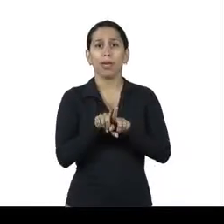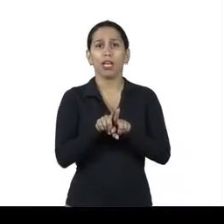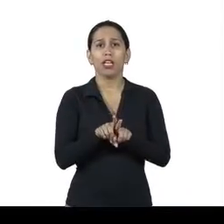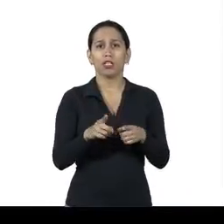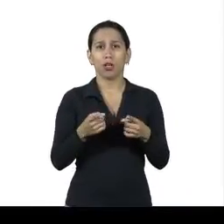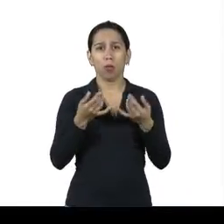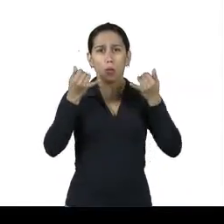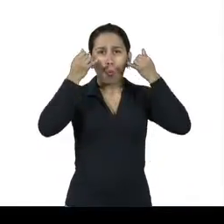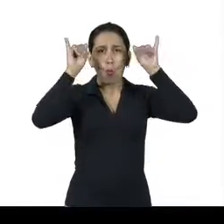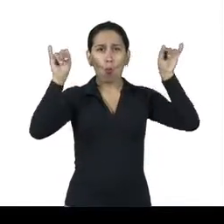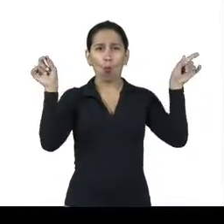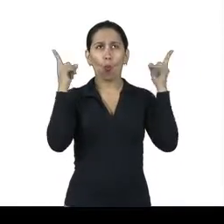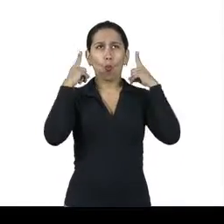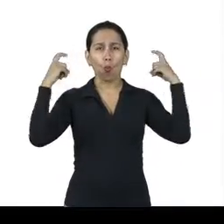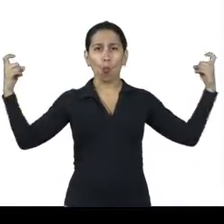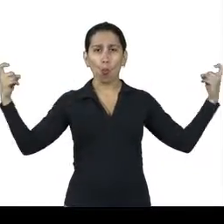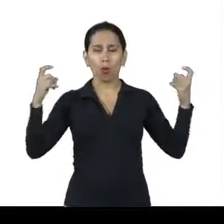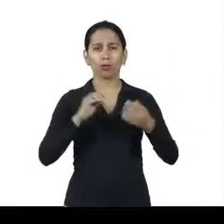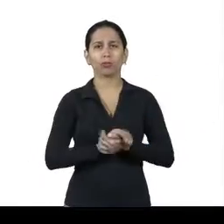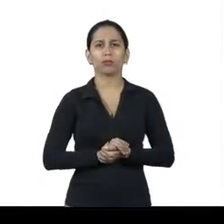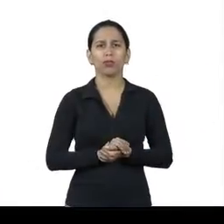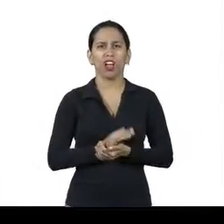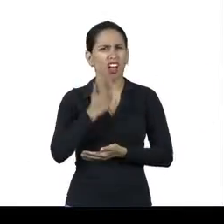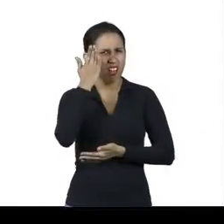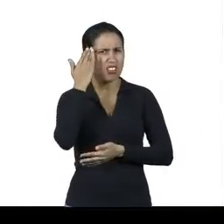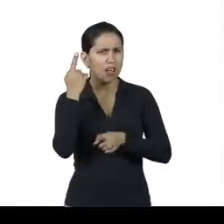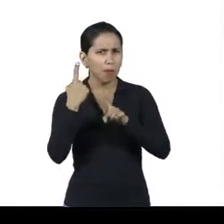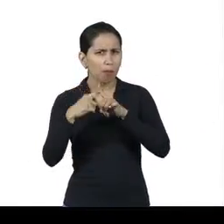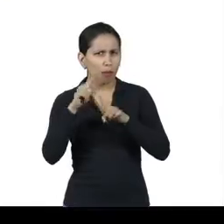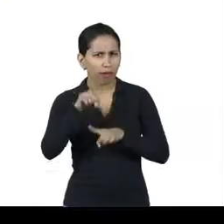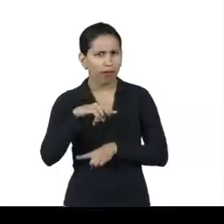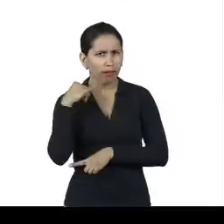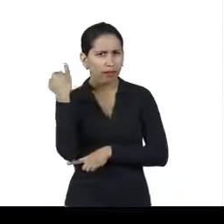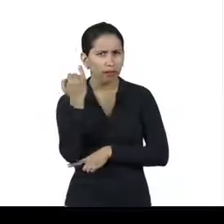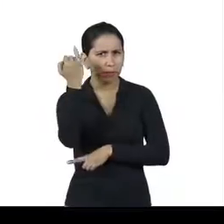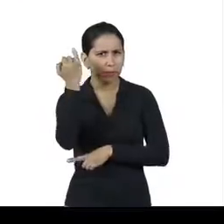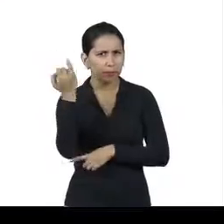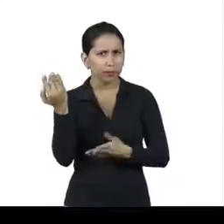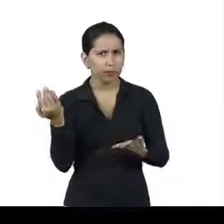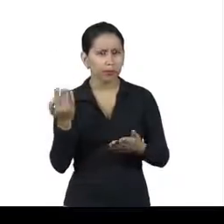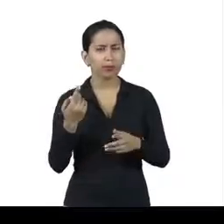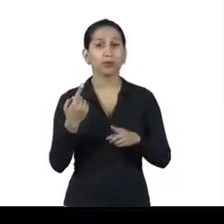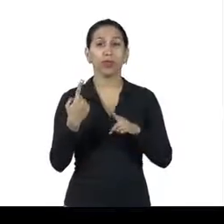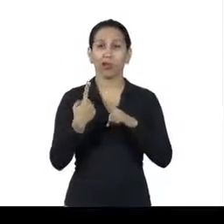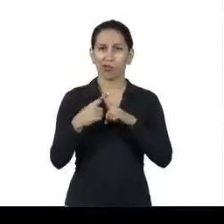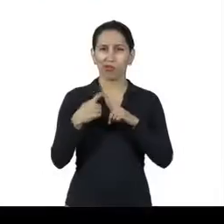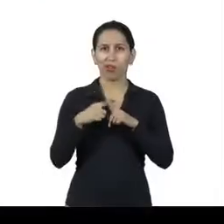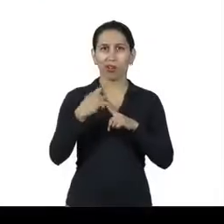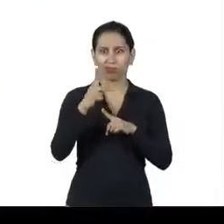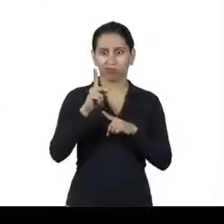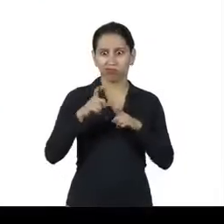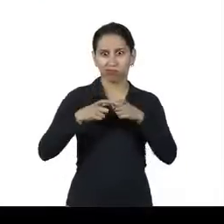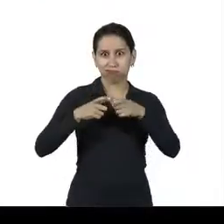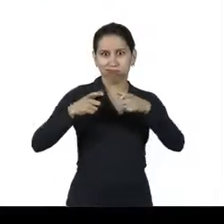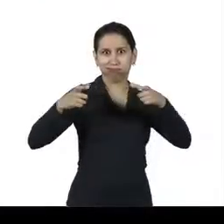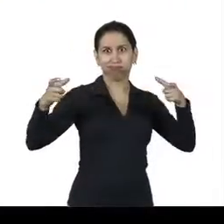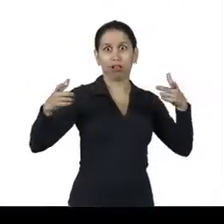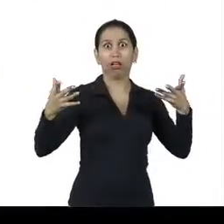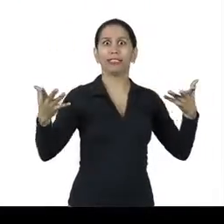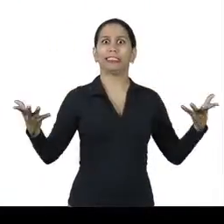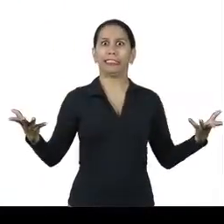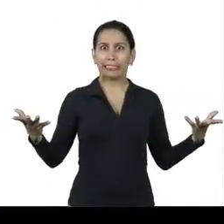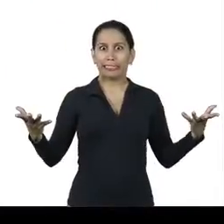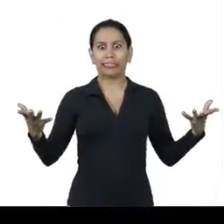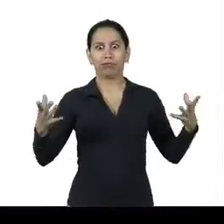do ambiente. E sabe por que eles são tão importantes? Por causa da sua abrangência, eles protegem a todos